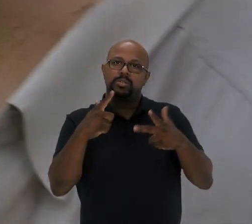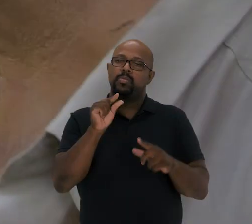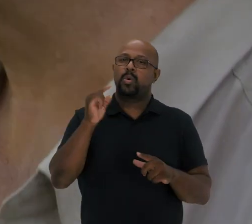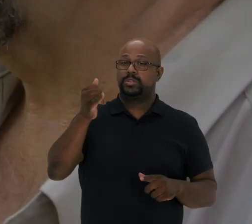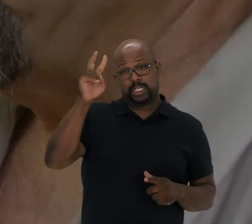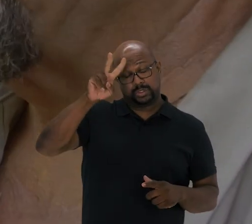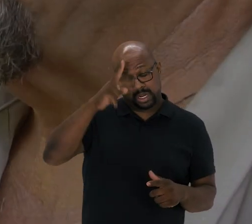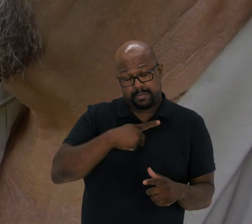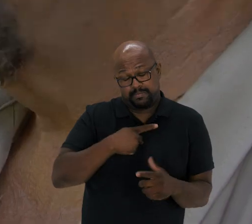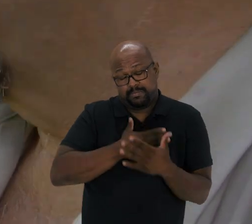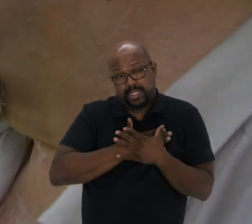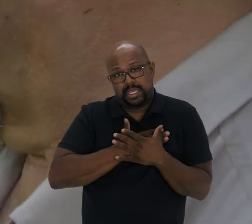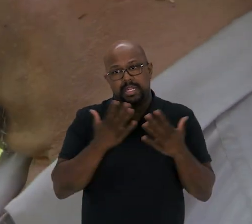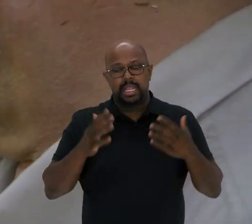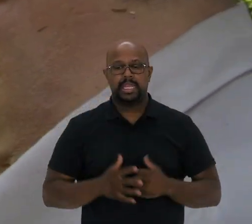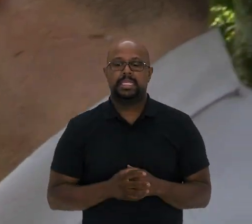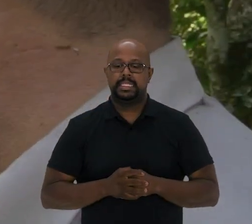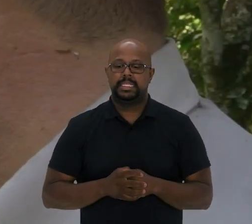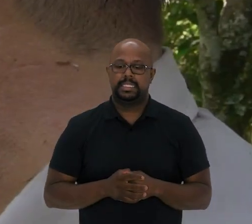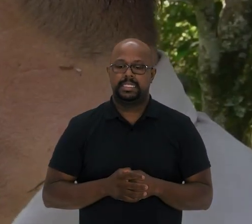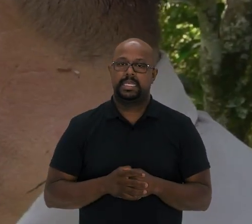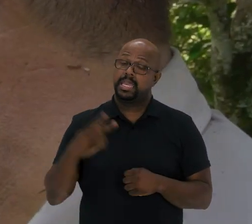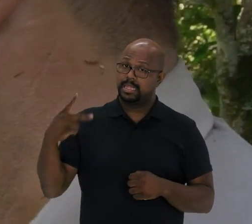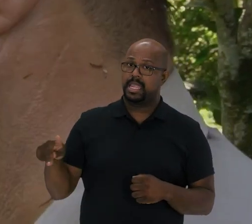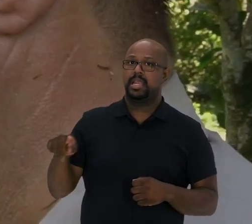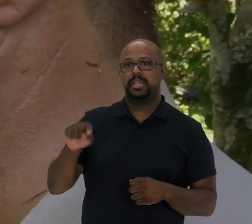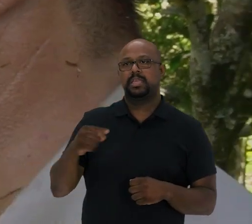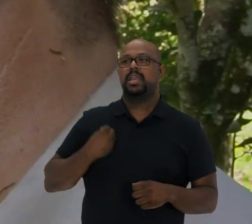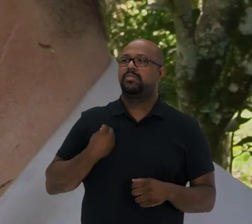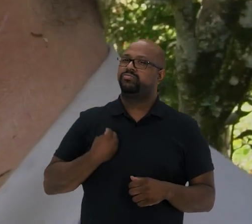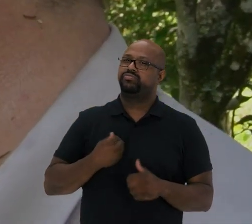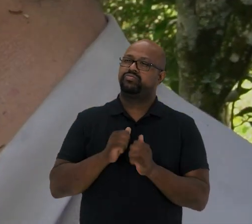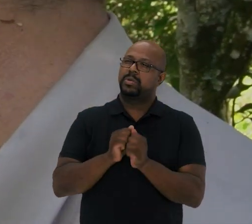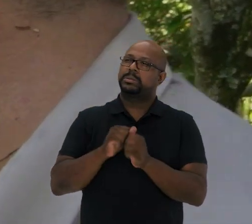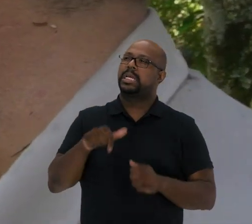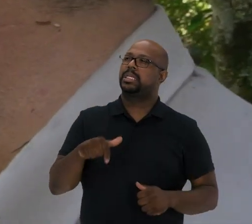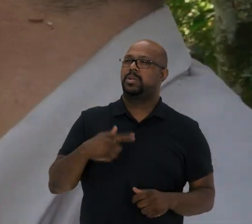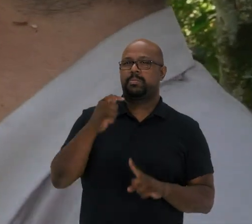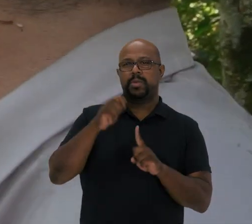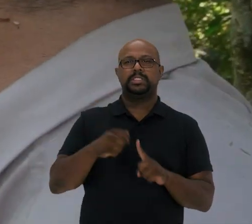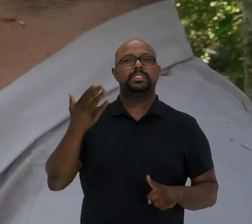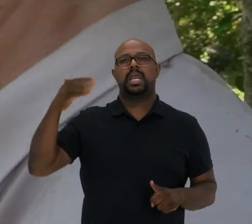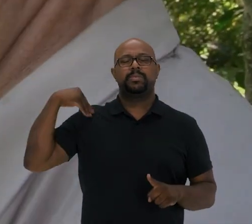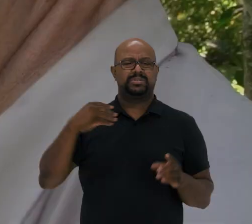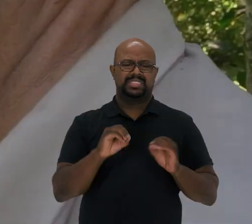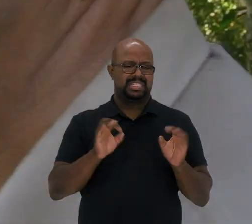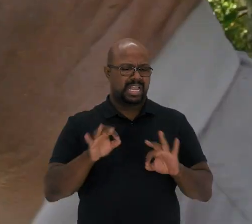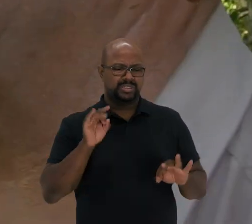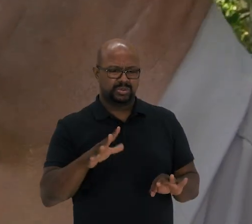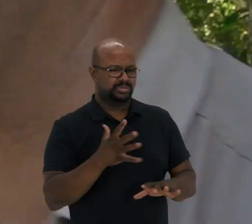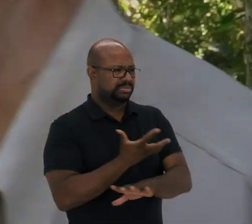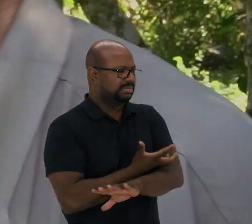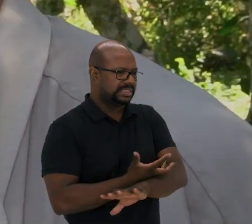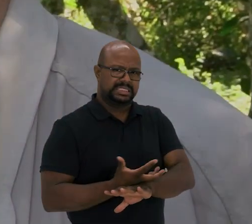um pouco da história minha, né? E dele que passamos aqui no meio disso. Que na época não tinha estrada nenhuma, era